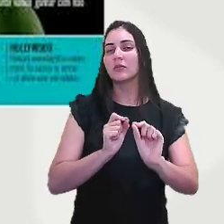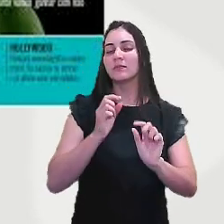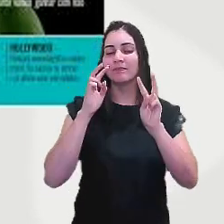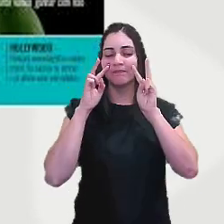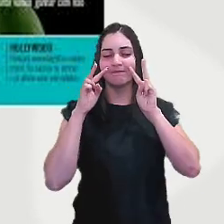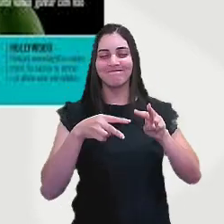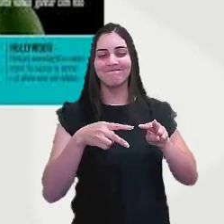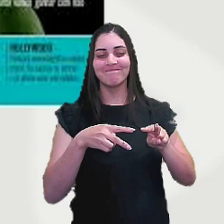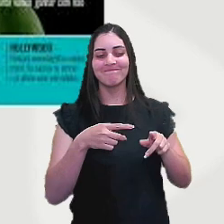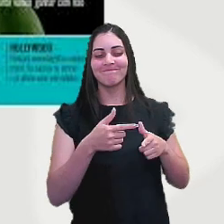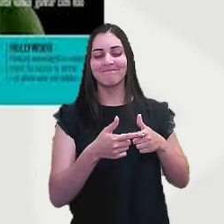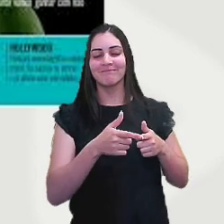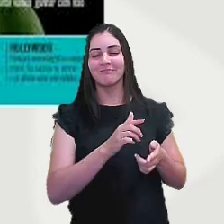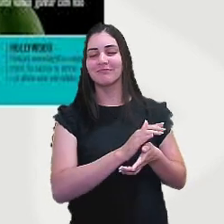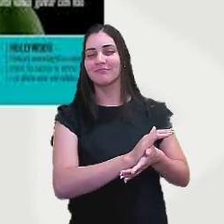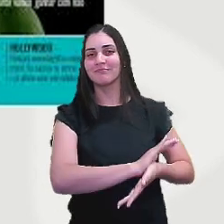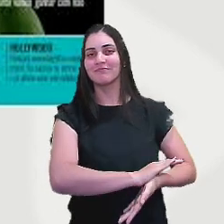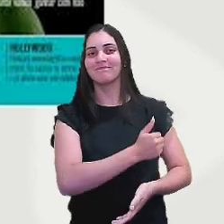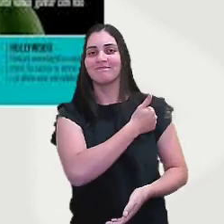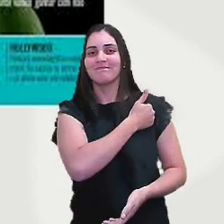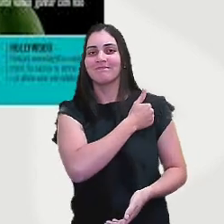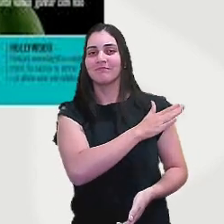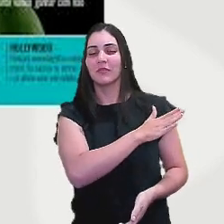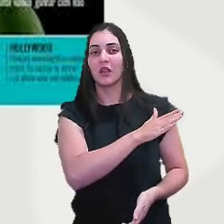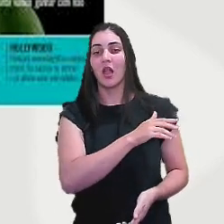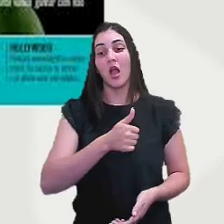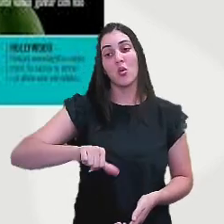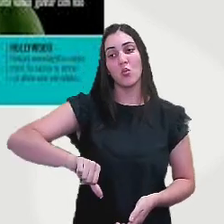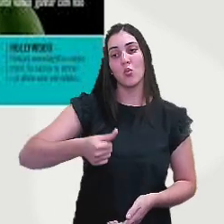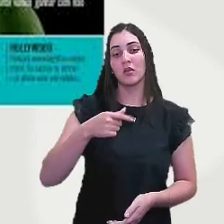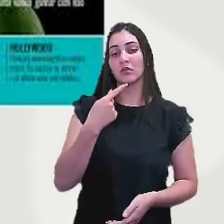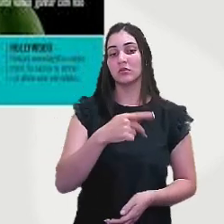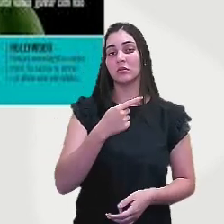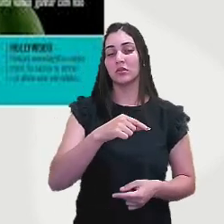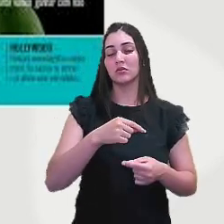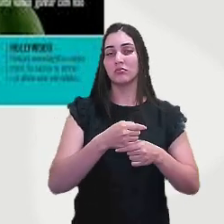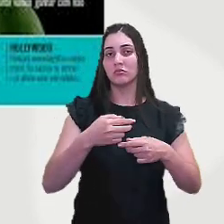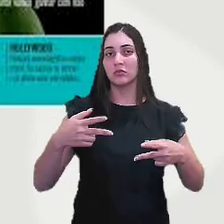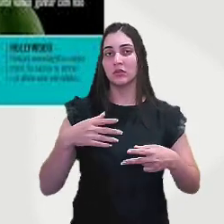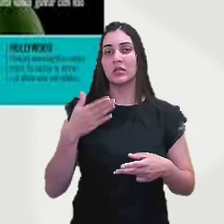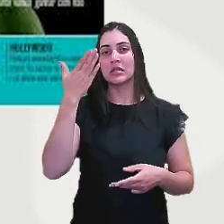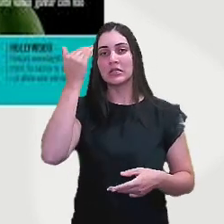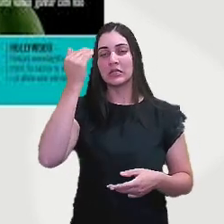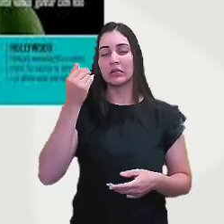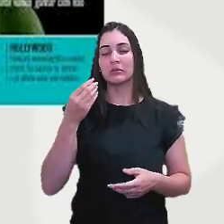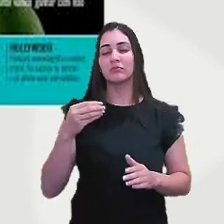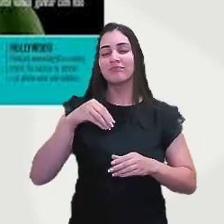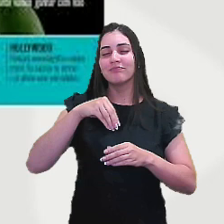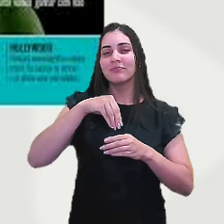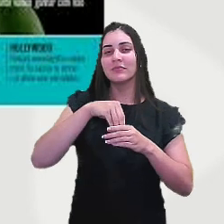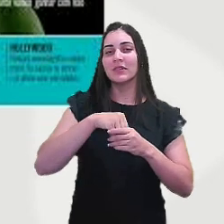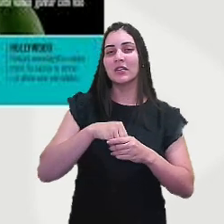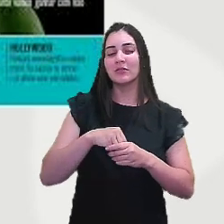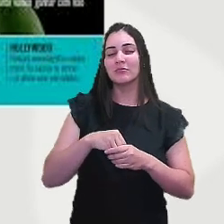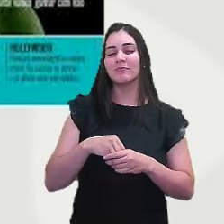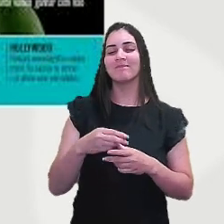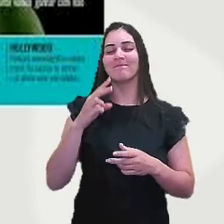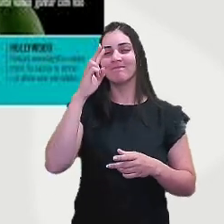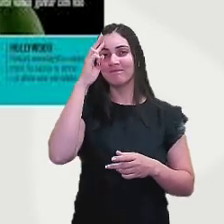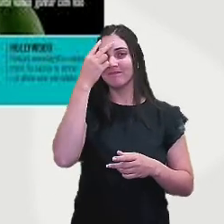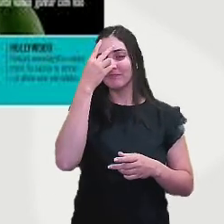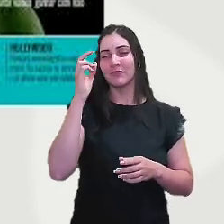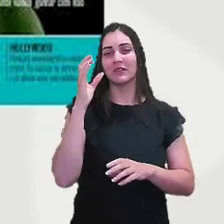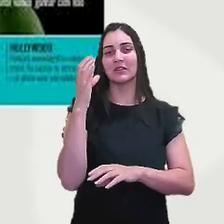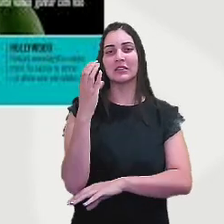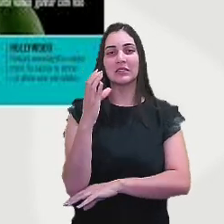de discriminação com relação à qualidade desses produtos. E hoje a gente sabe que dentro da perspectiva da ciência, há um controle muito